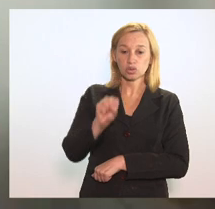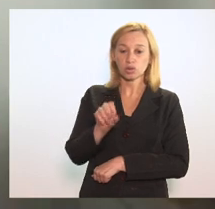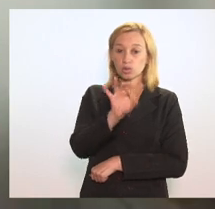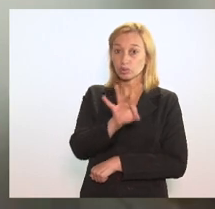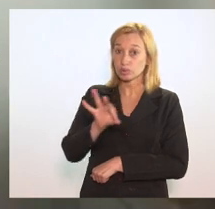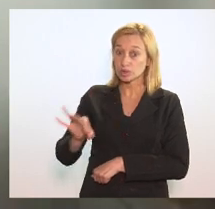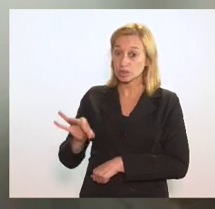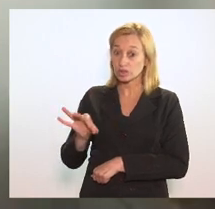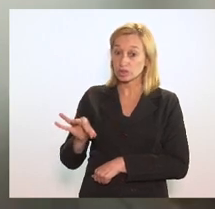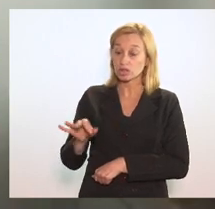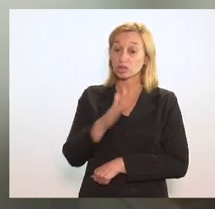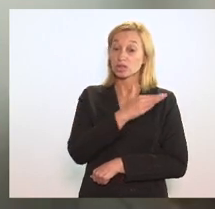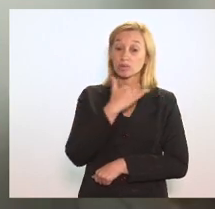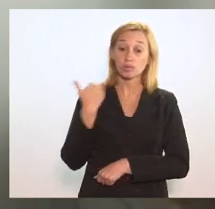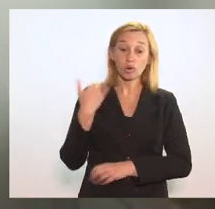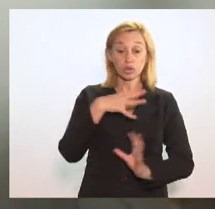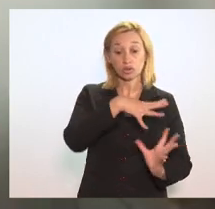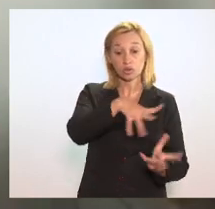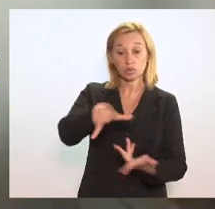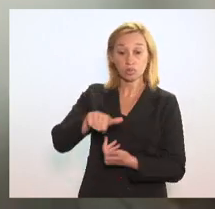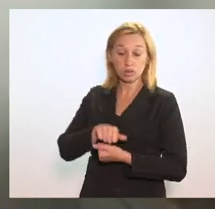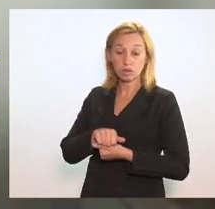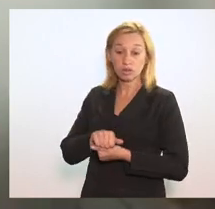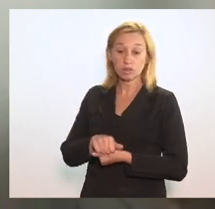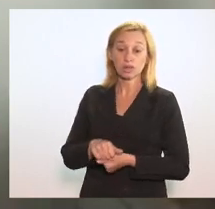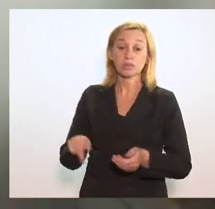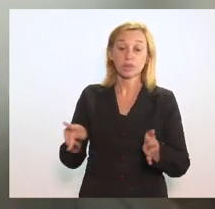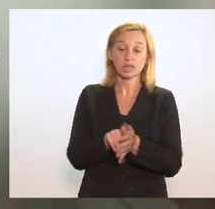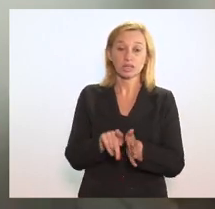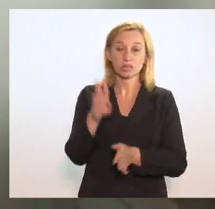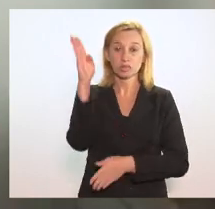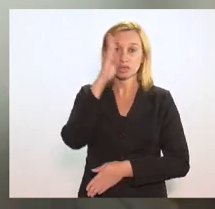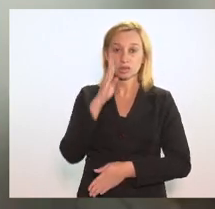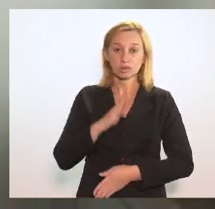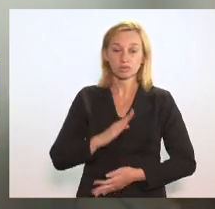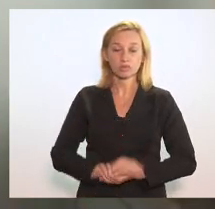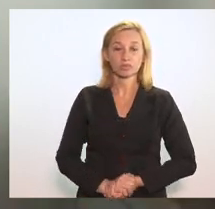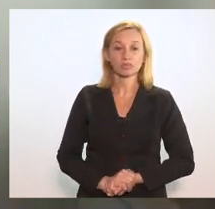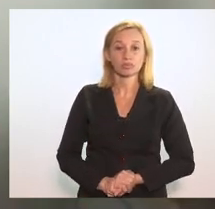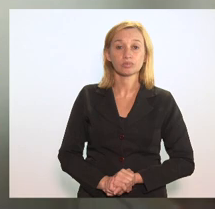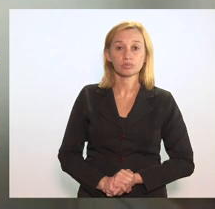28% dos óbitos do mundo são originários do Brasil.